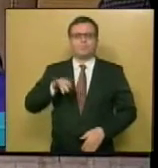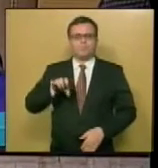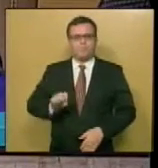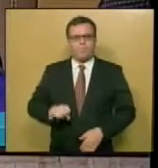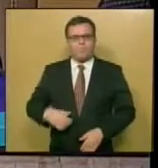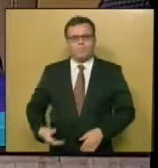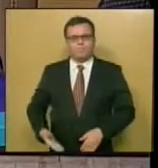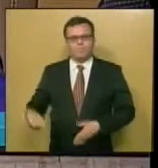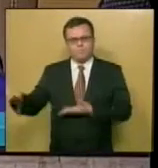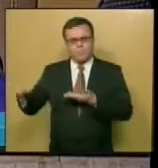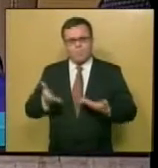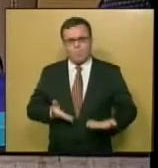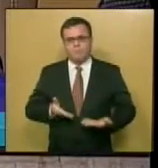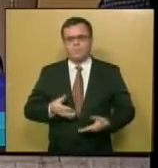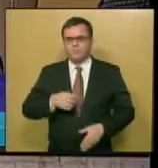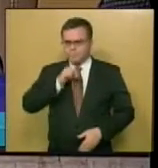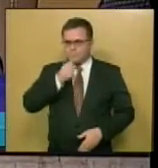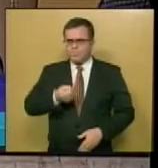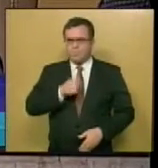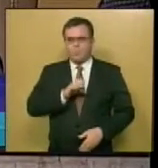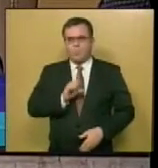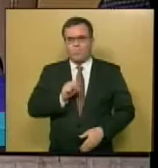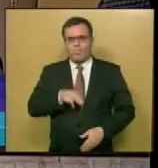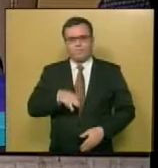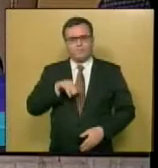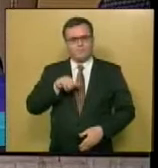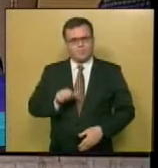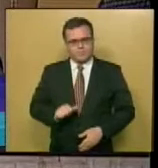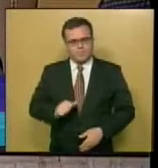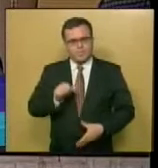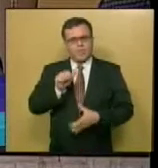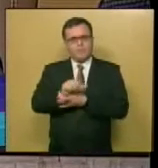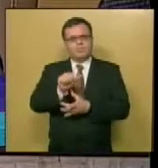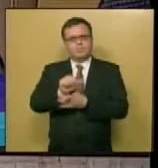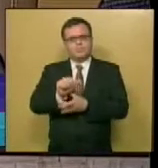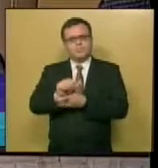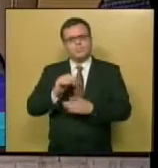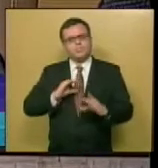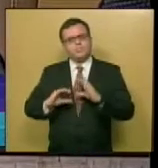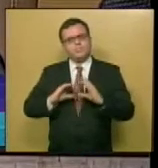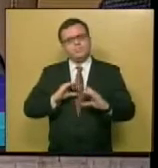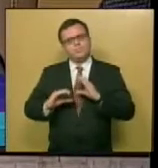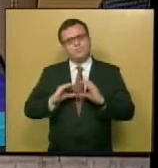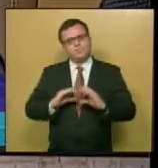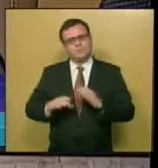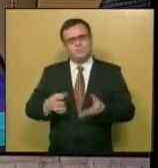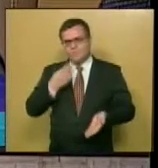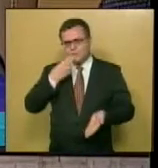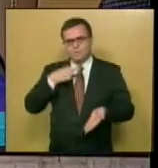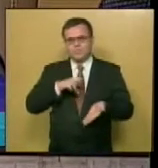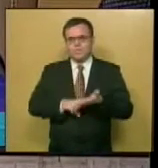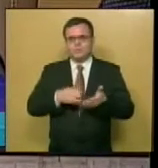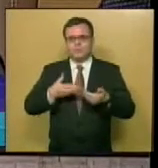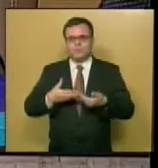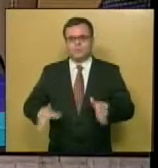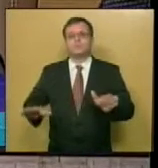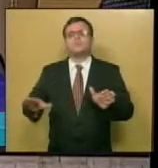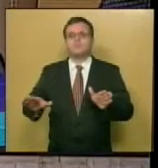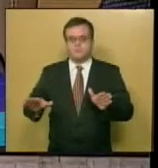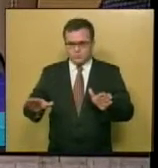Com a palavra a jornalista Sônia Maria da Silva, assessora de comunicação dos Correios, para dar início à